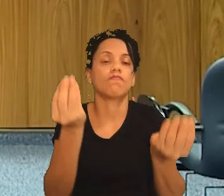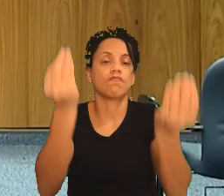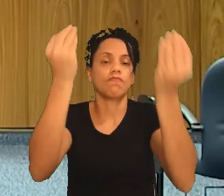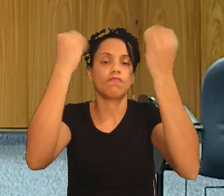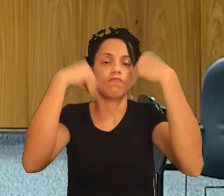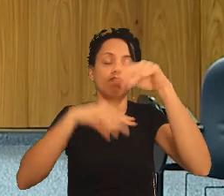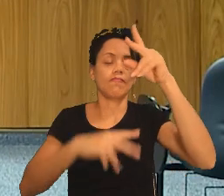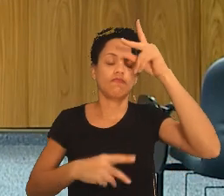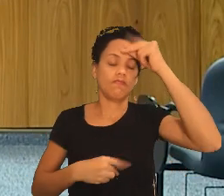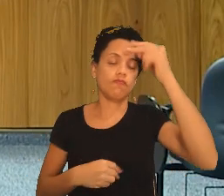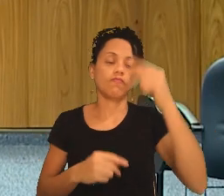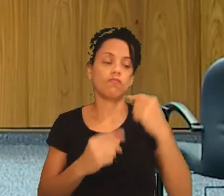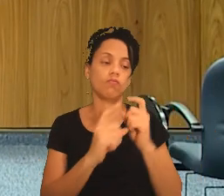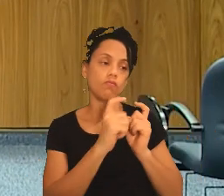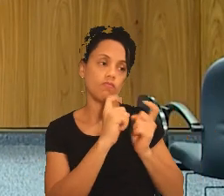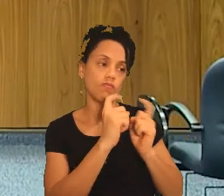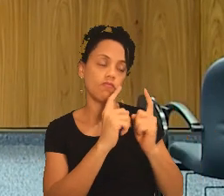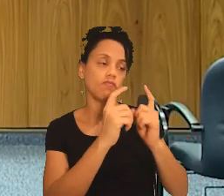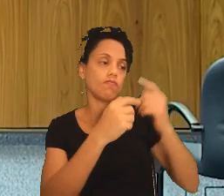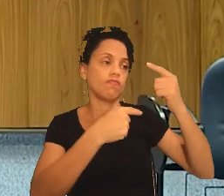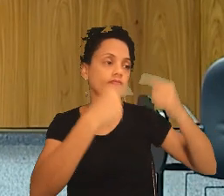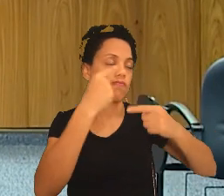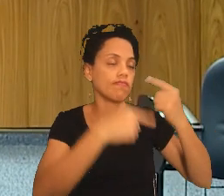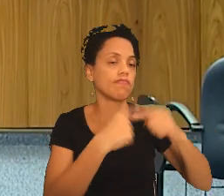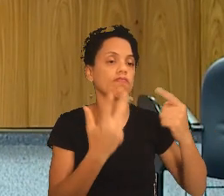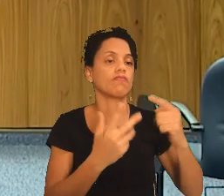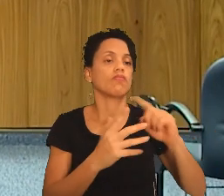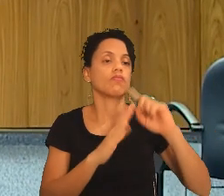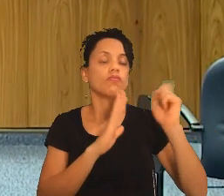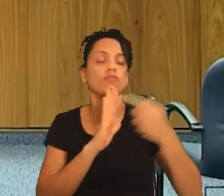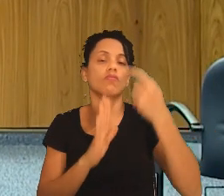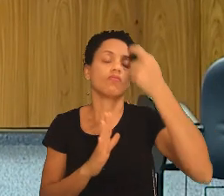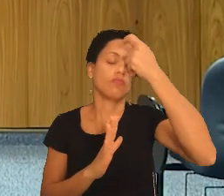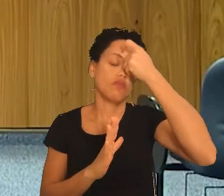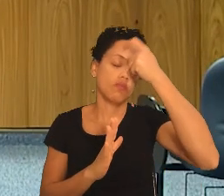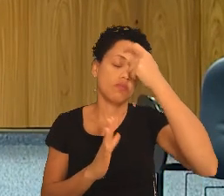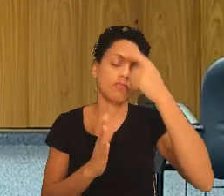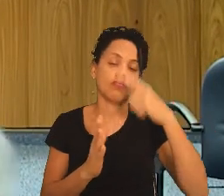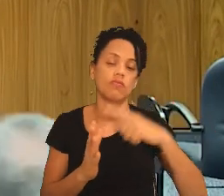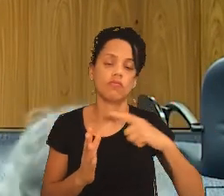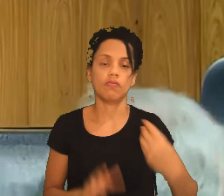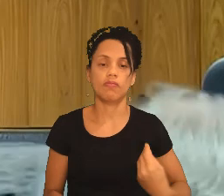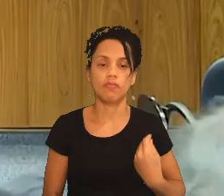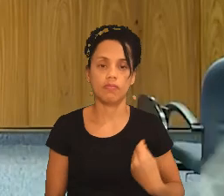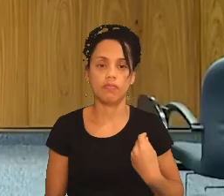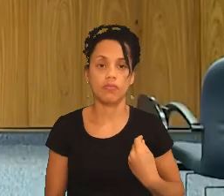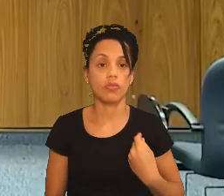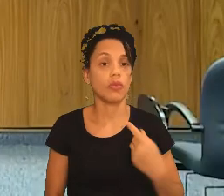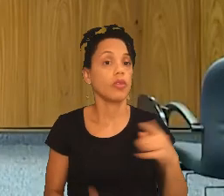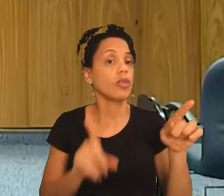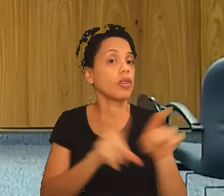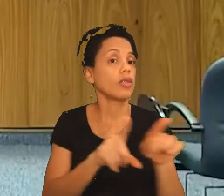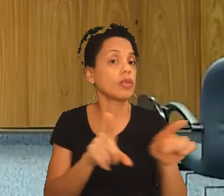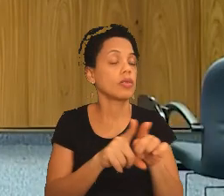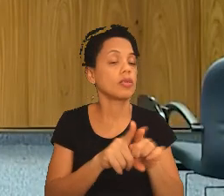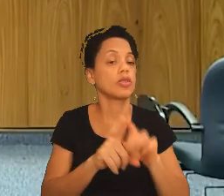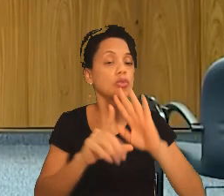de permitir que as nossas interpretações e o entendimento sobre os conceitos